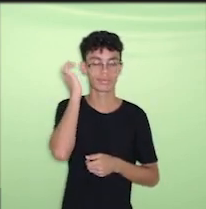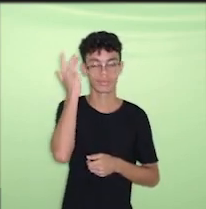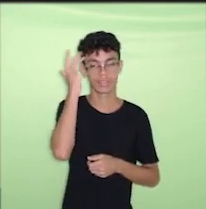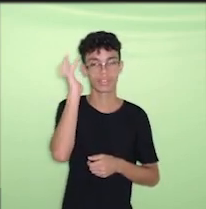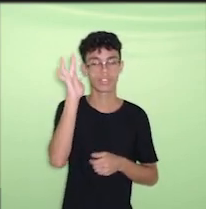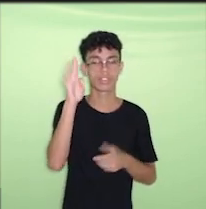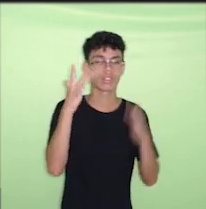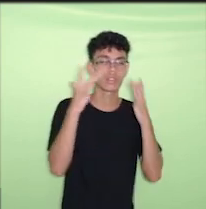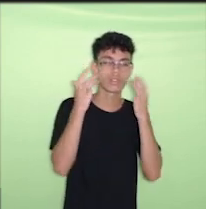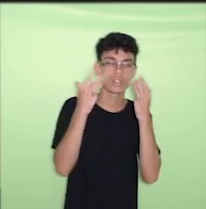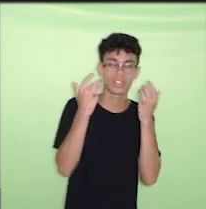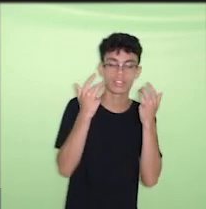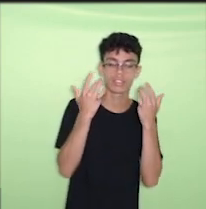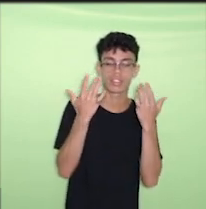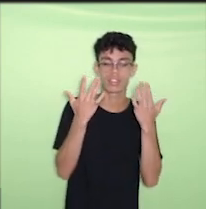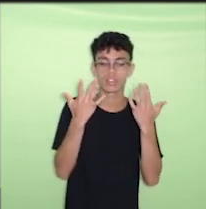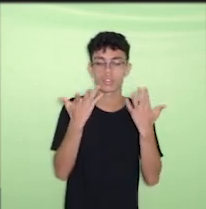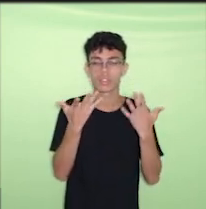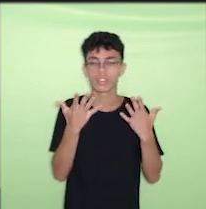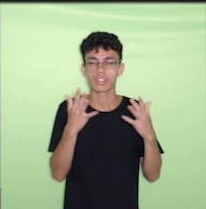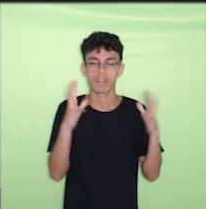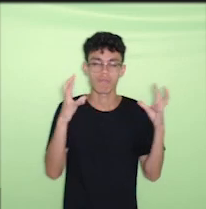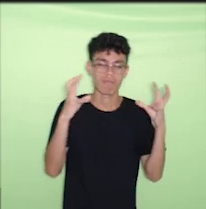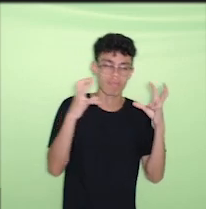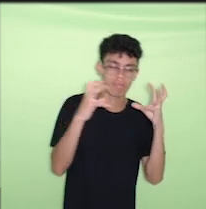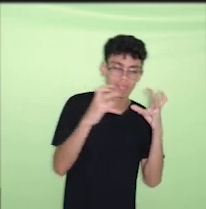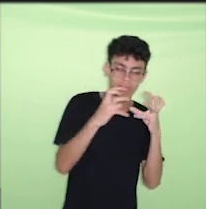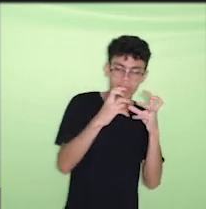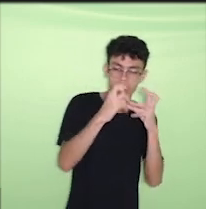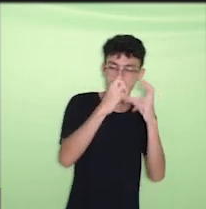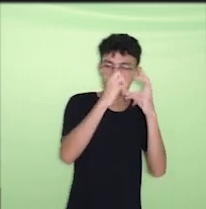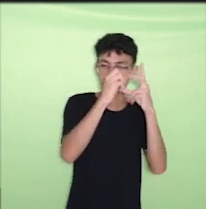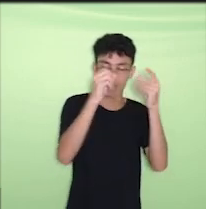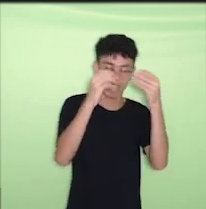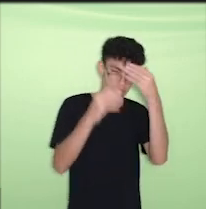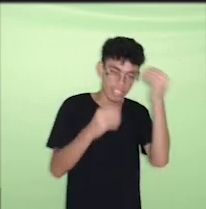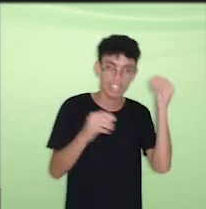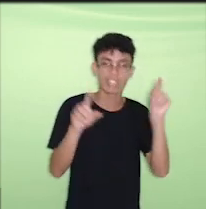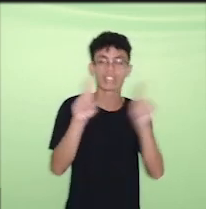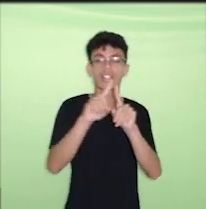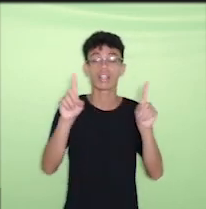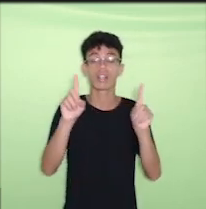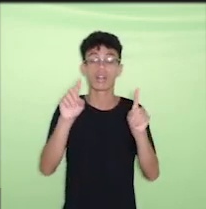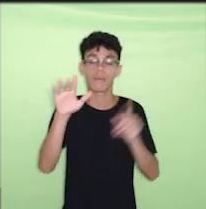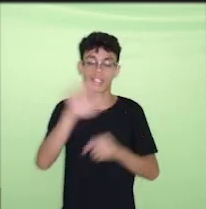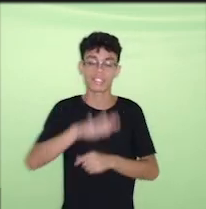teatro sofre maior apagamento. Eu acho que a Hilda, de maneira geral,